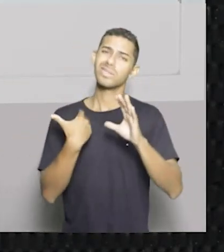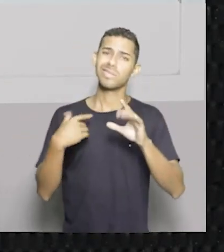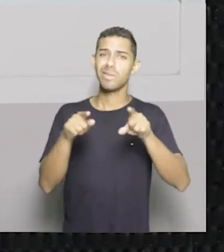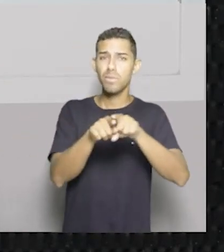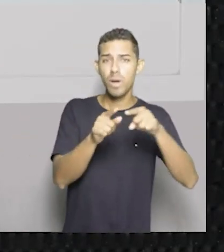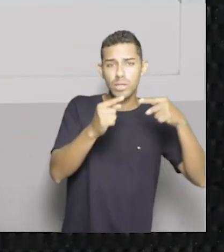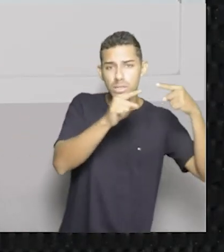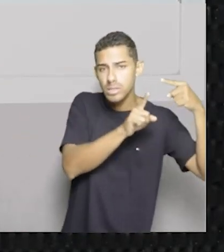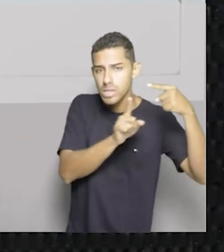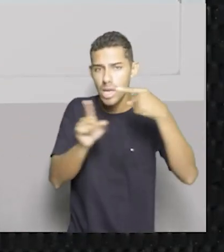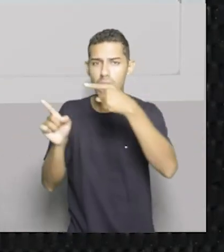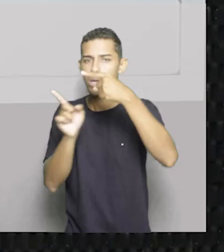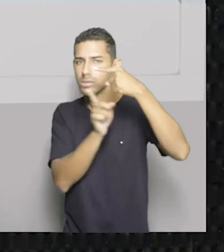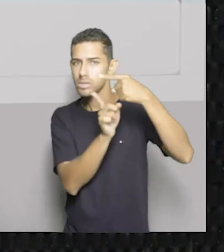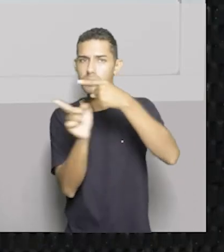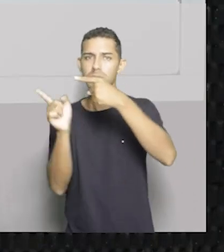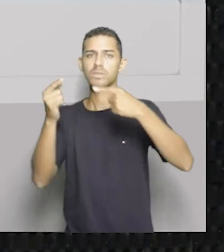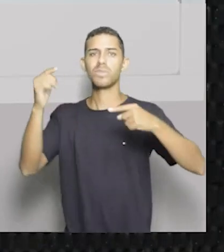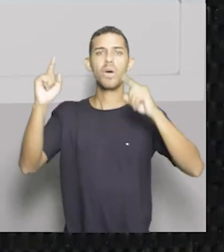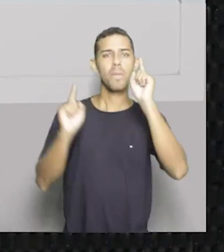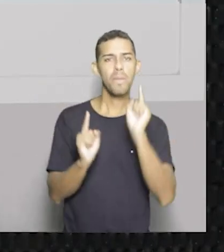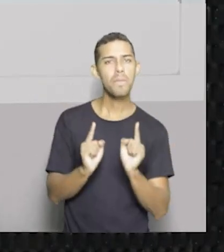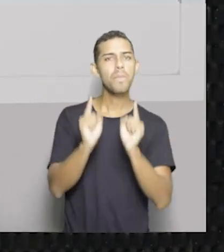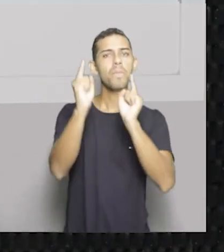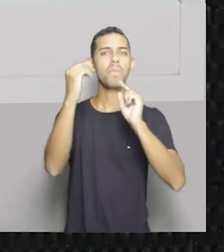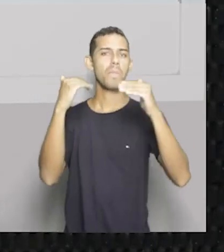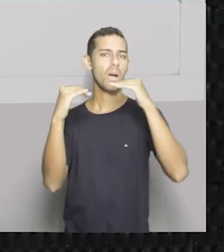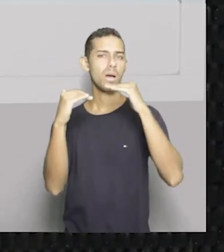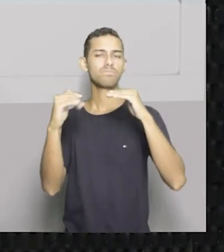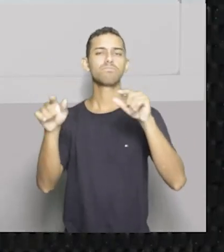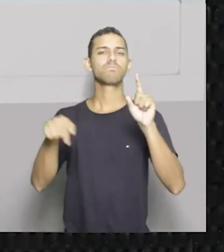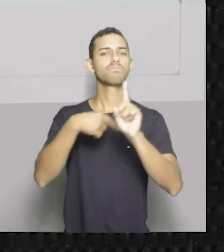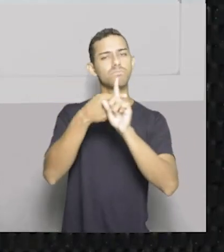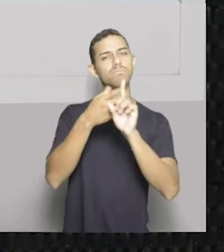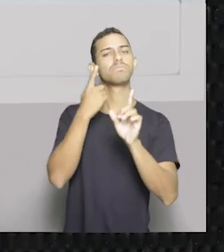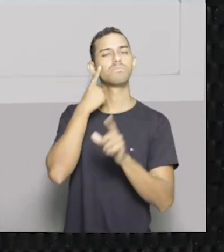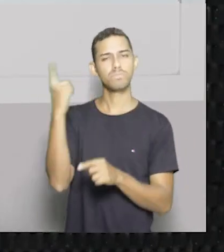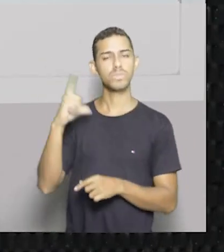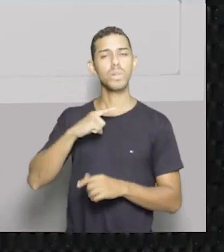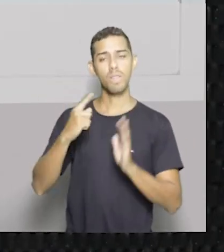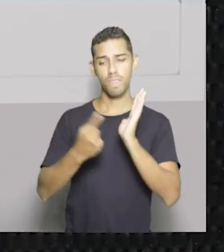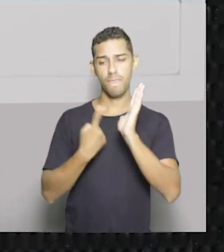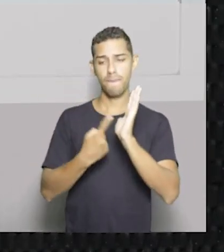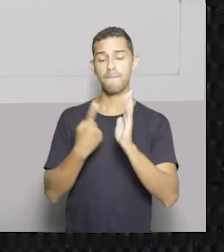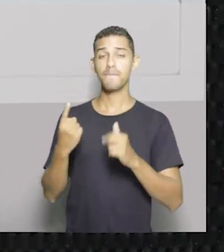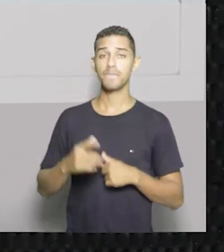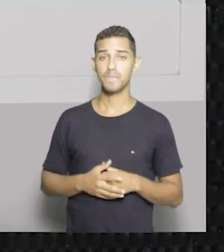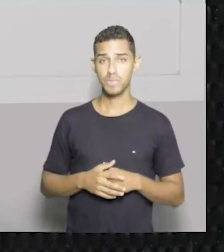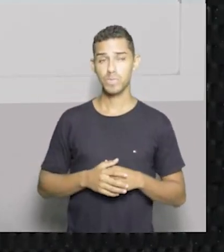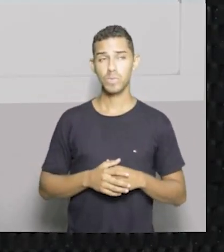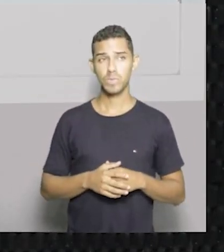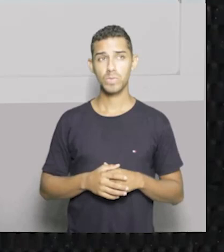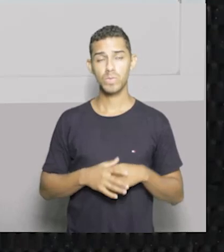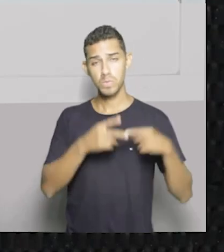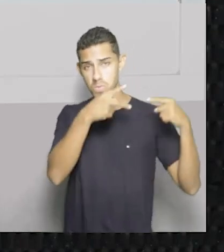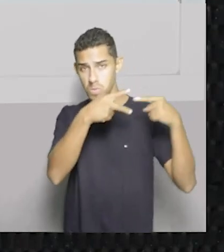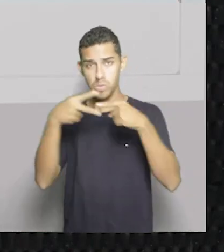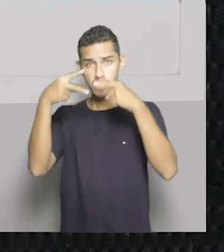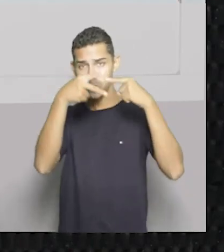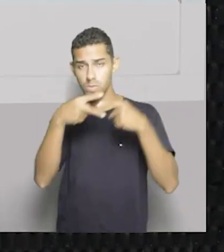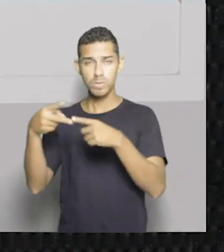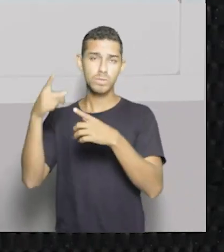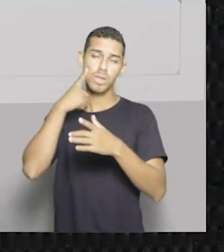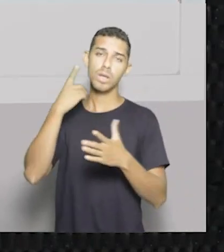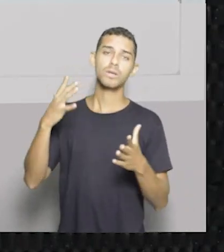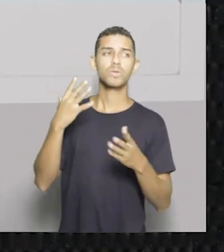série, soma, se estiver em paralelo, a soma dos inversos, tá? Na apostila nós temos isso também. Então vamos calcular a corrente